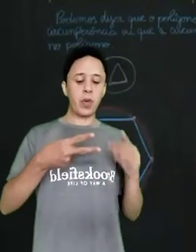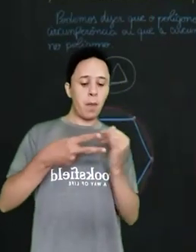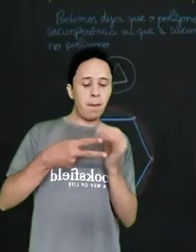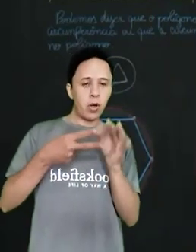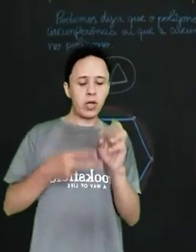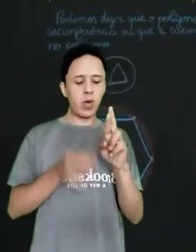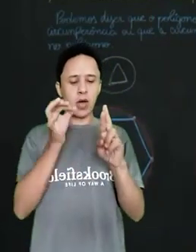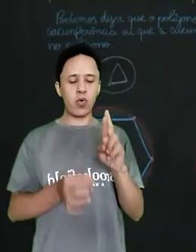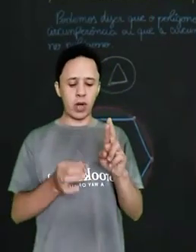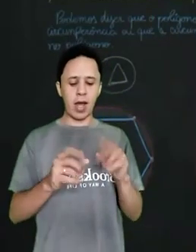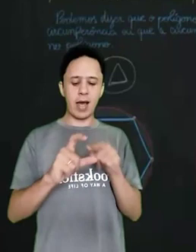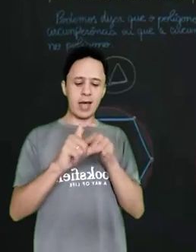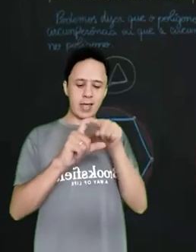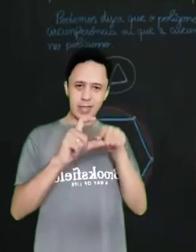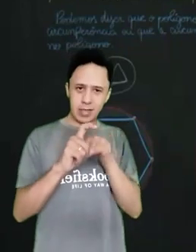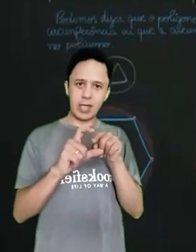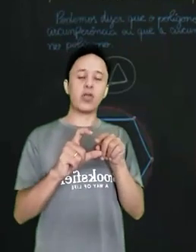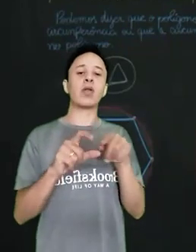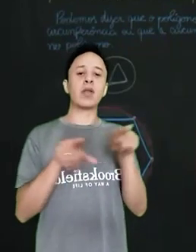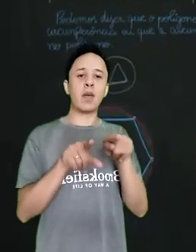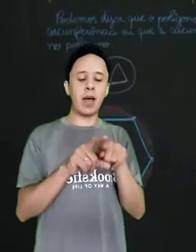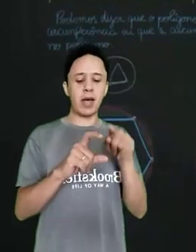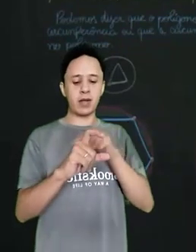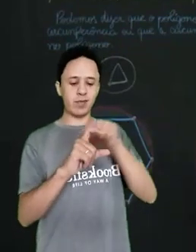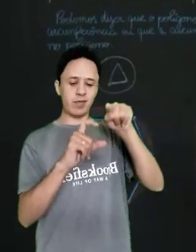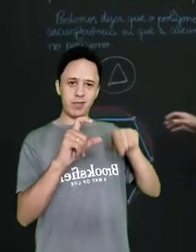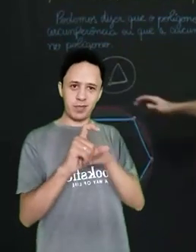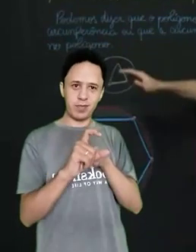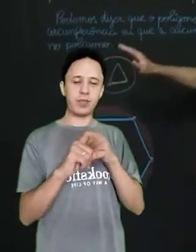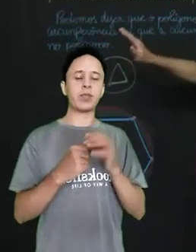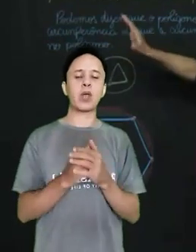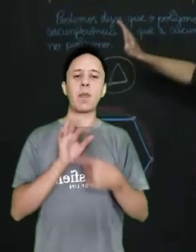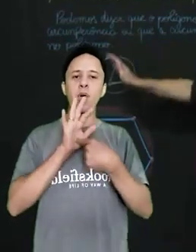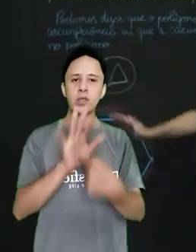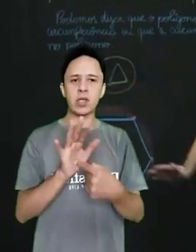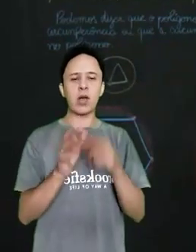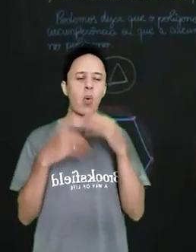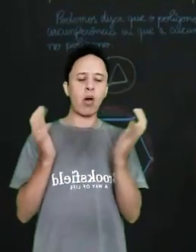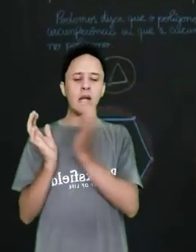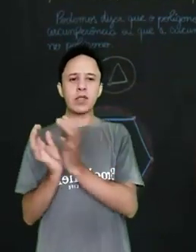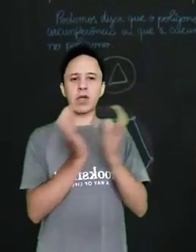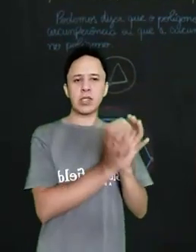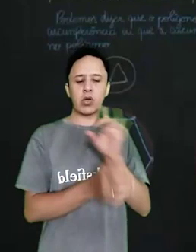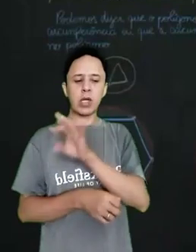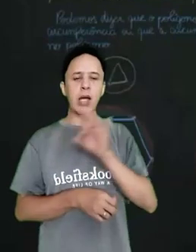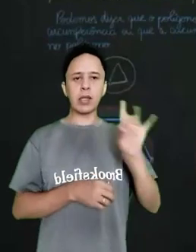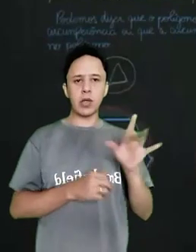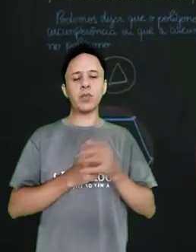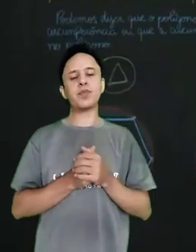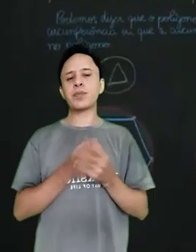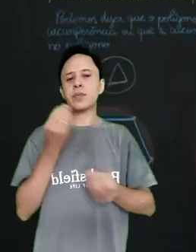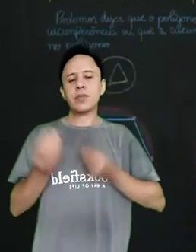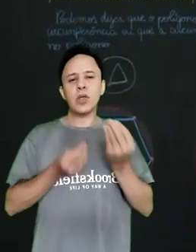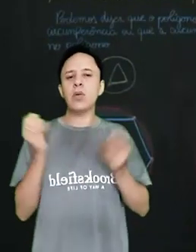polígono regular inscrito e circunscrito, onde aqui eu te mostrei justamente qual é a classificação de cada uma delas